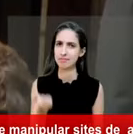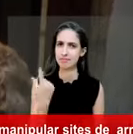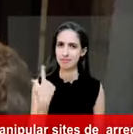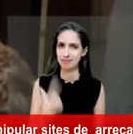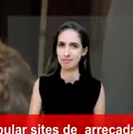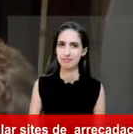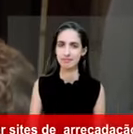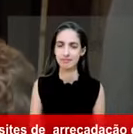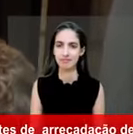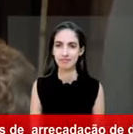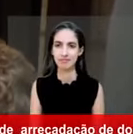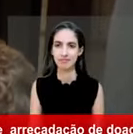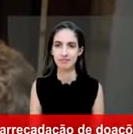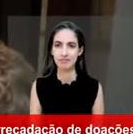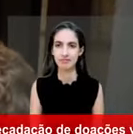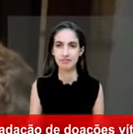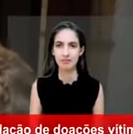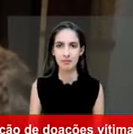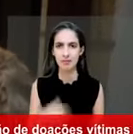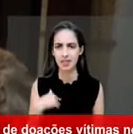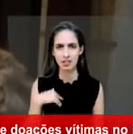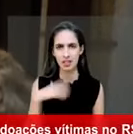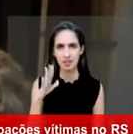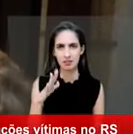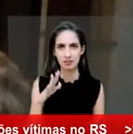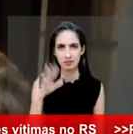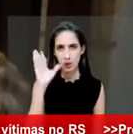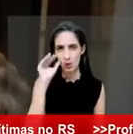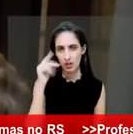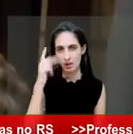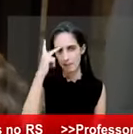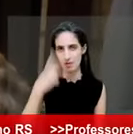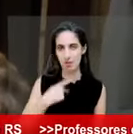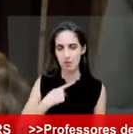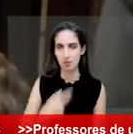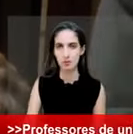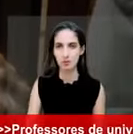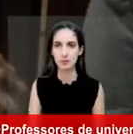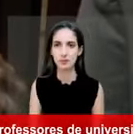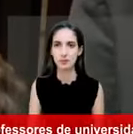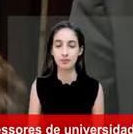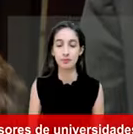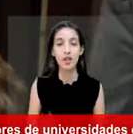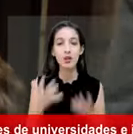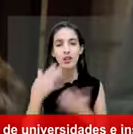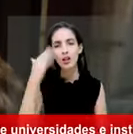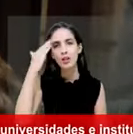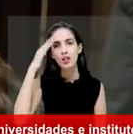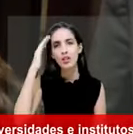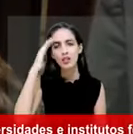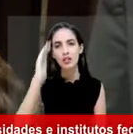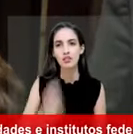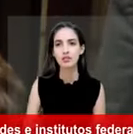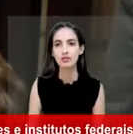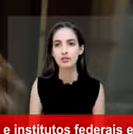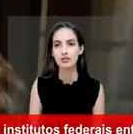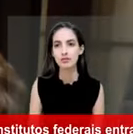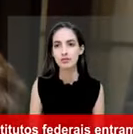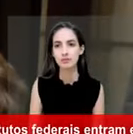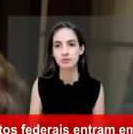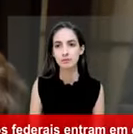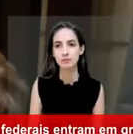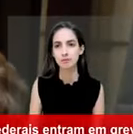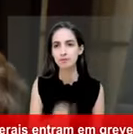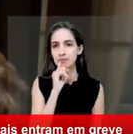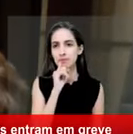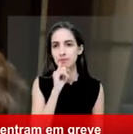é uma curiosidade pessoal mesmo, porque eu gostaria de entender, por exemplo, sobre o aspecto dos vereadores